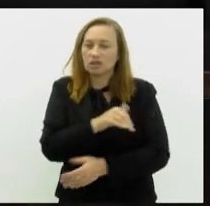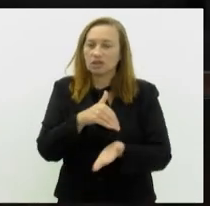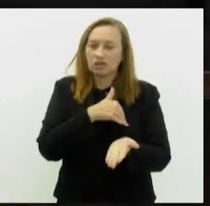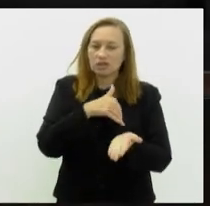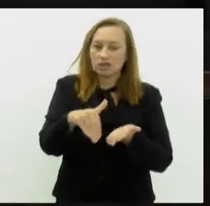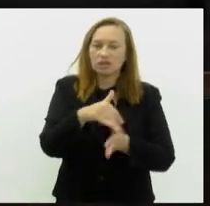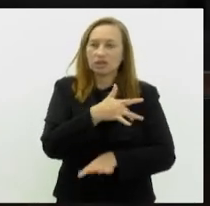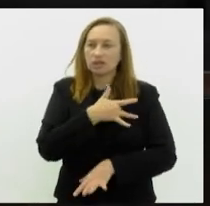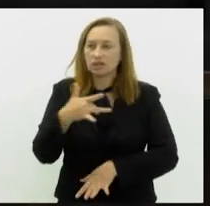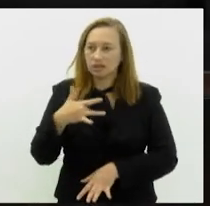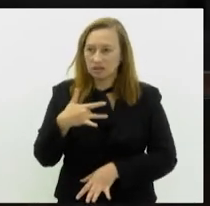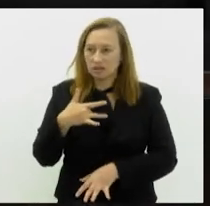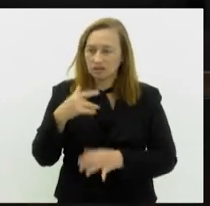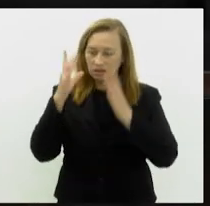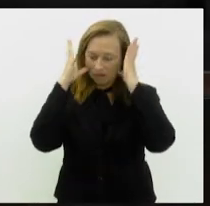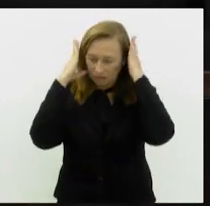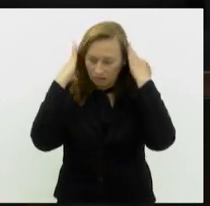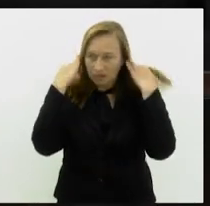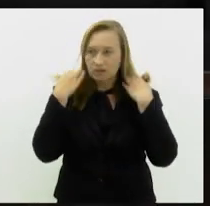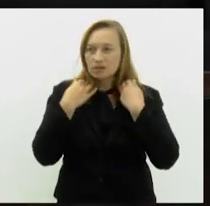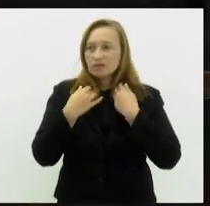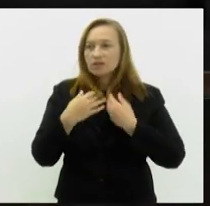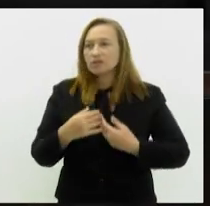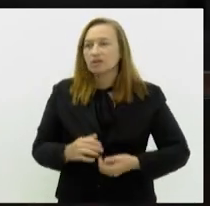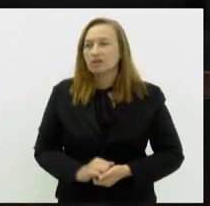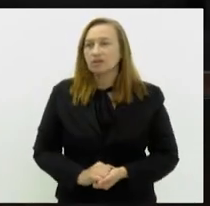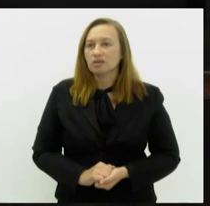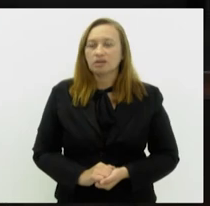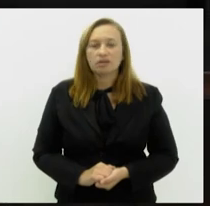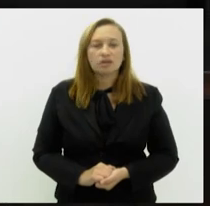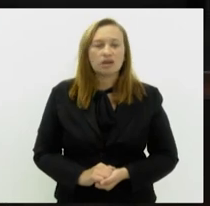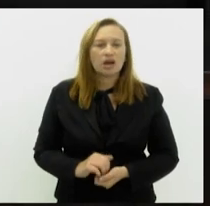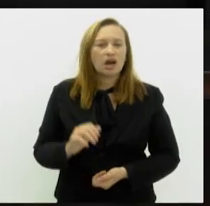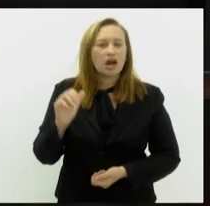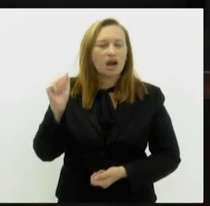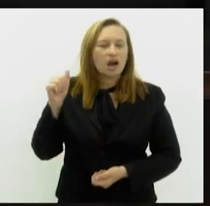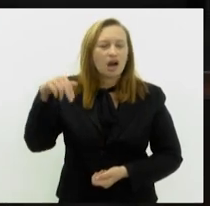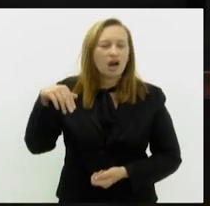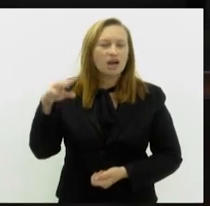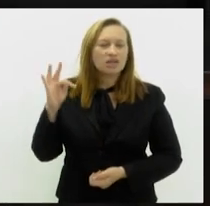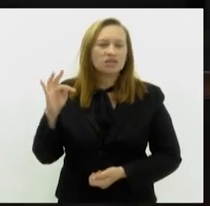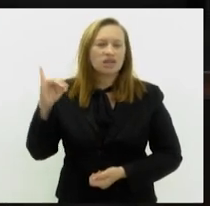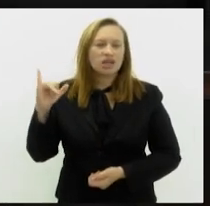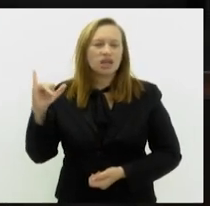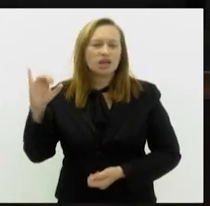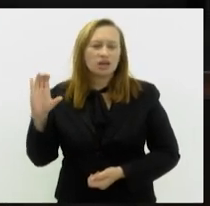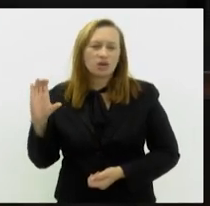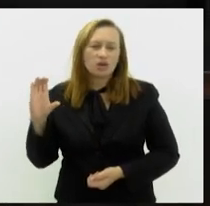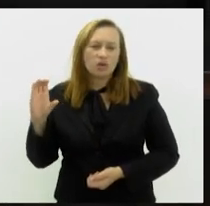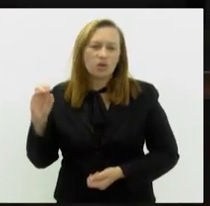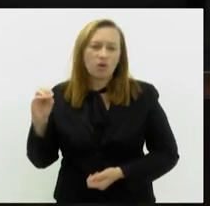de Saúde, a disponibilizar os anticoagulantes Rivaroxabana,